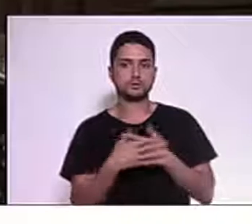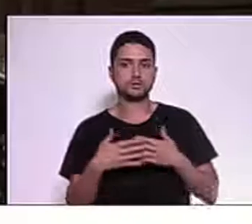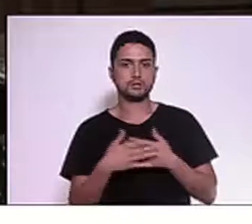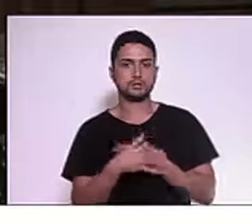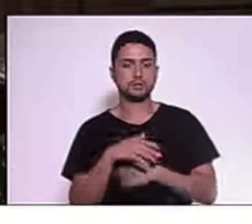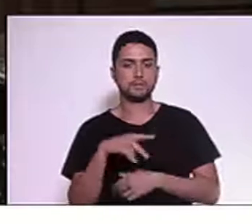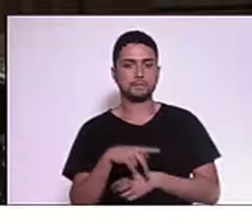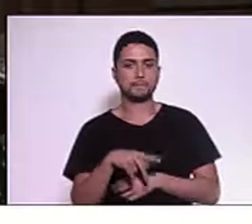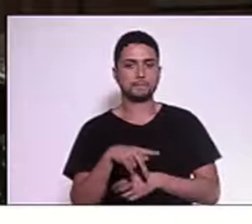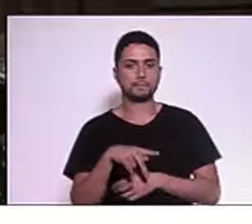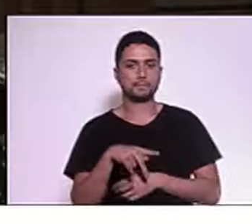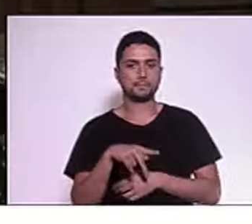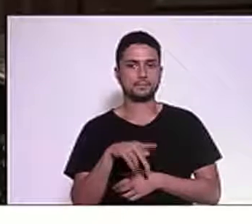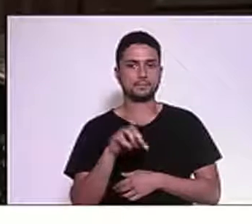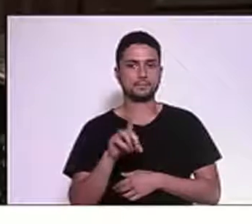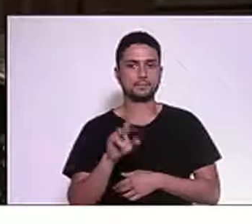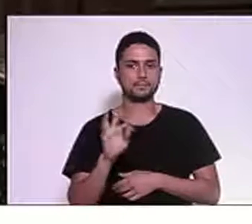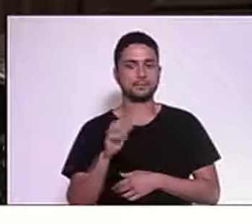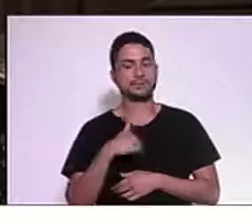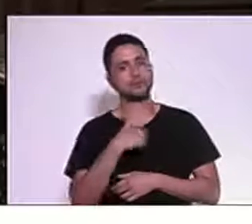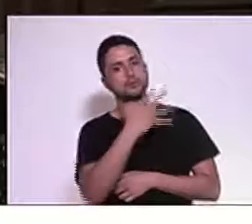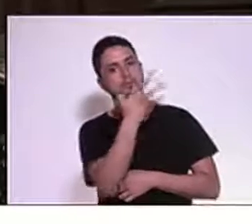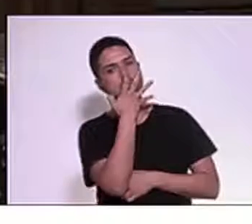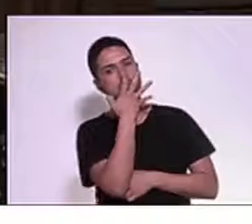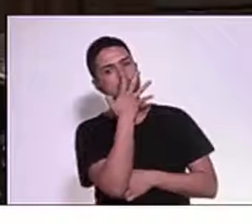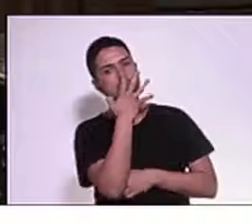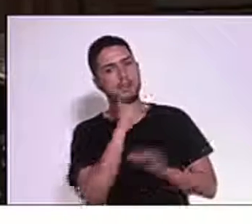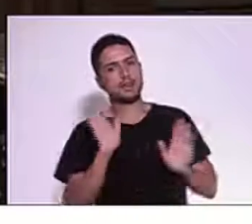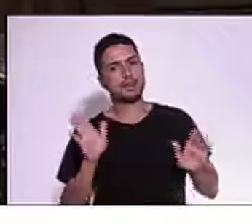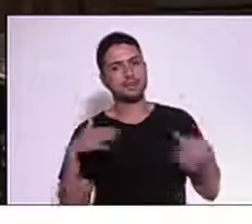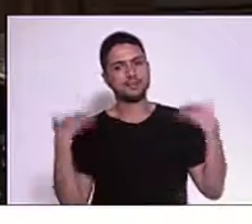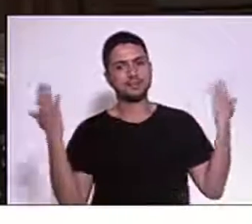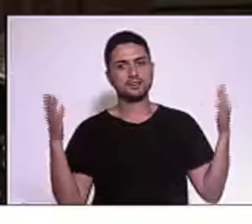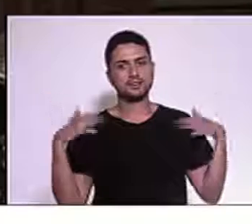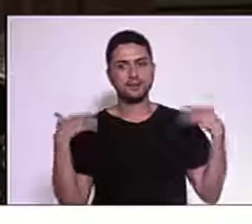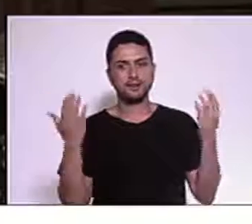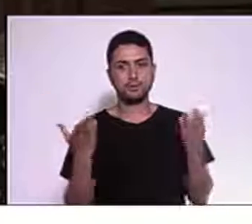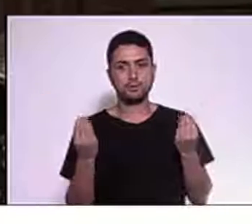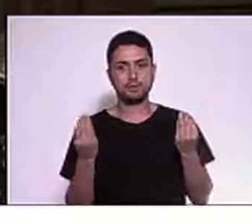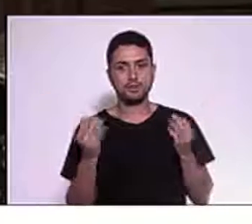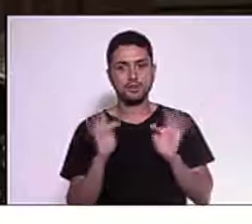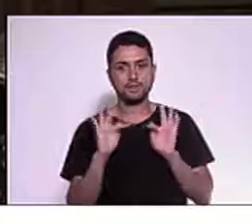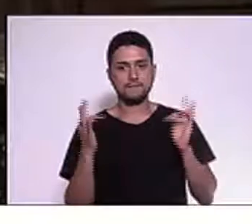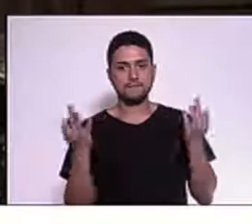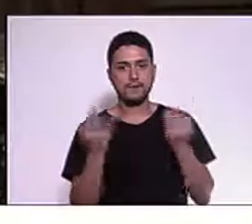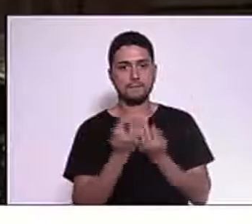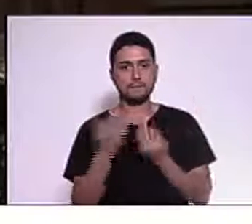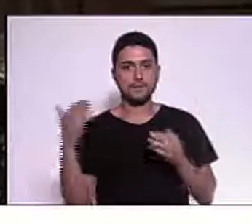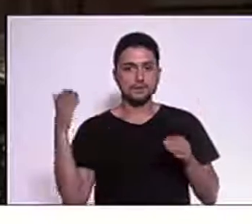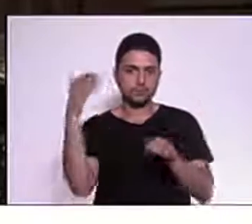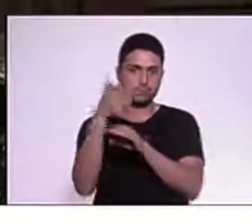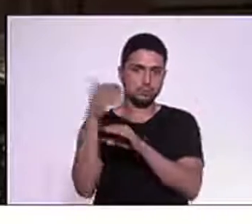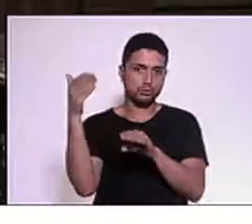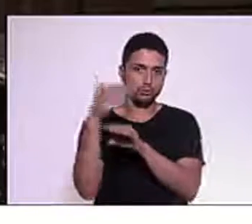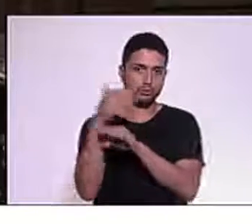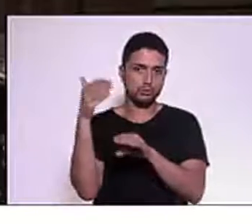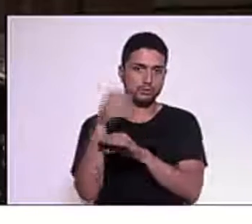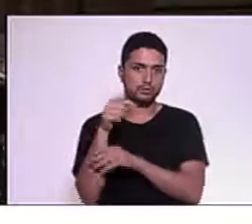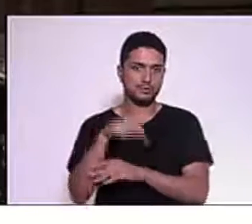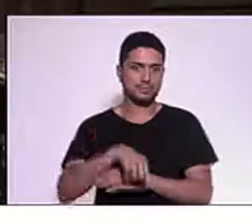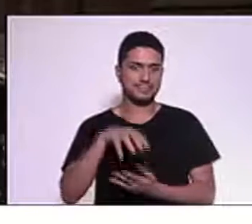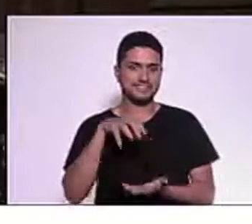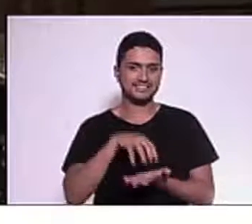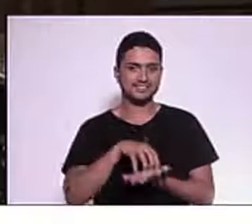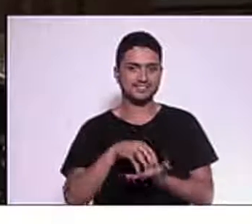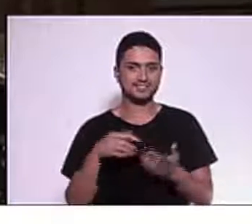PDT, e pude assistir com alegria as inúmeras famílias que estavam transitando pelo centro